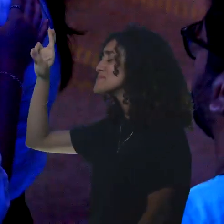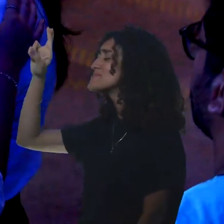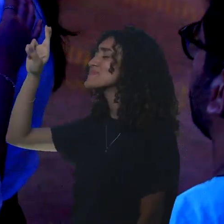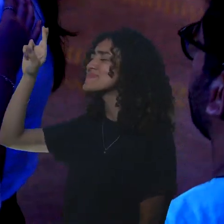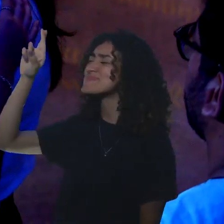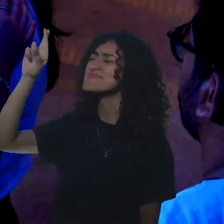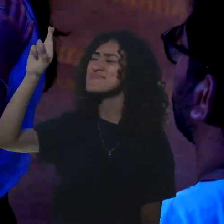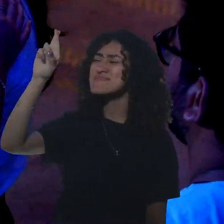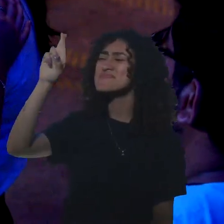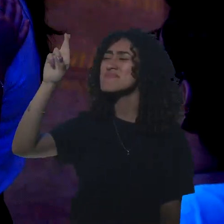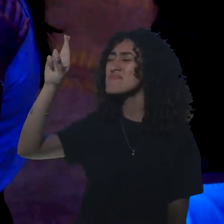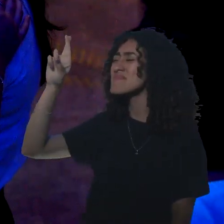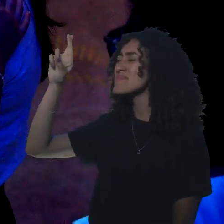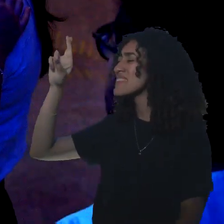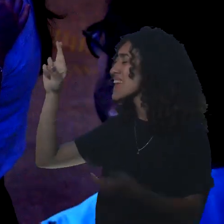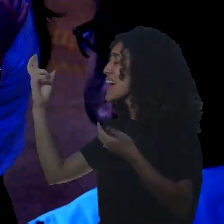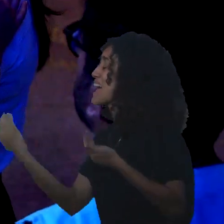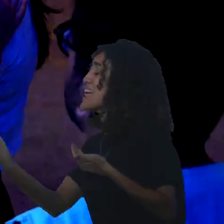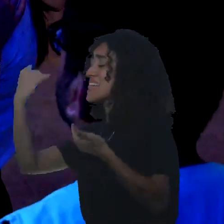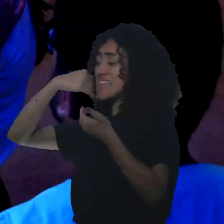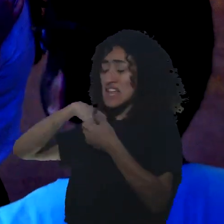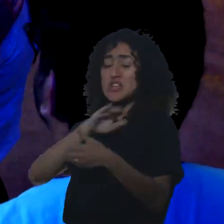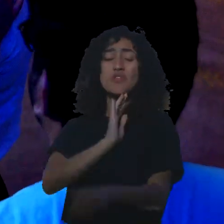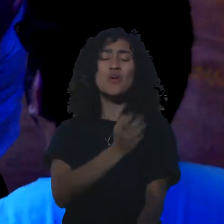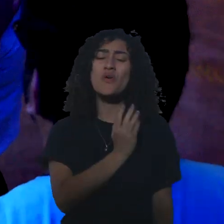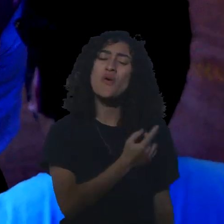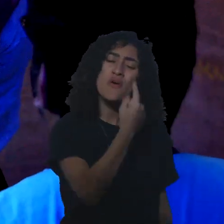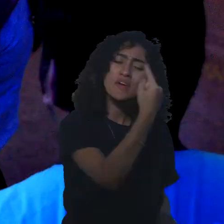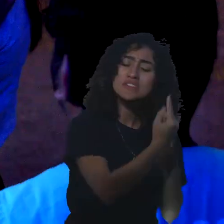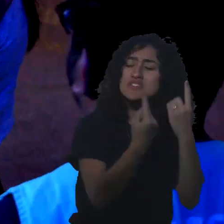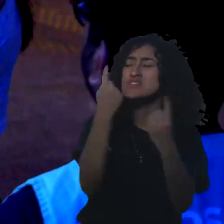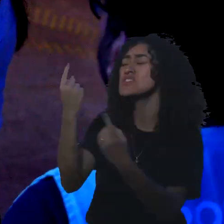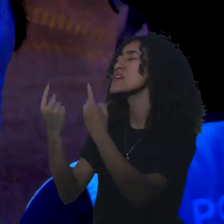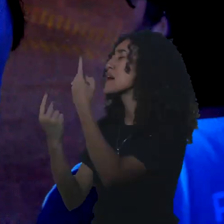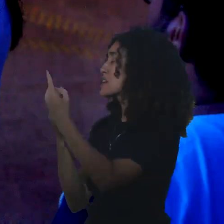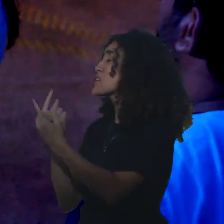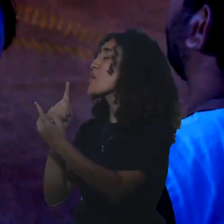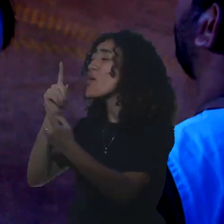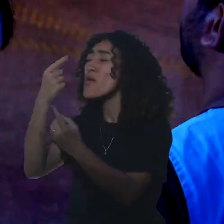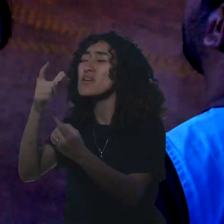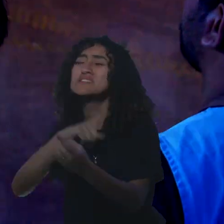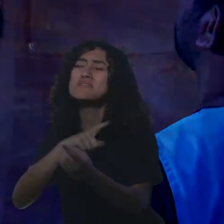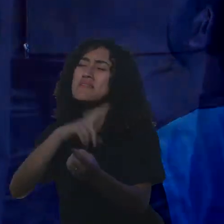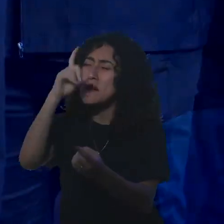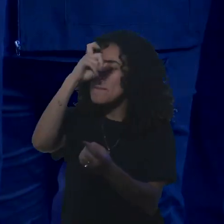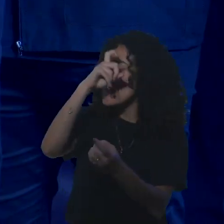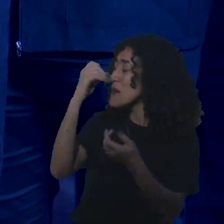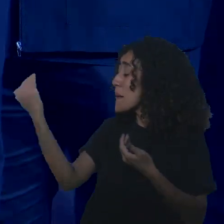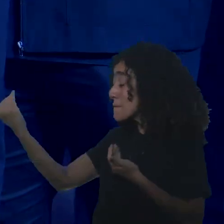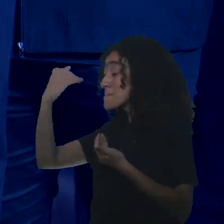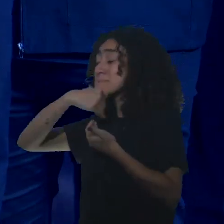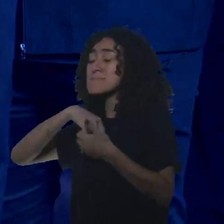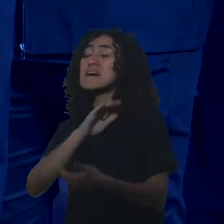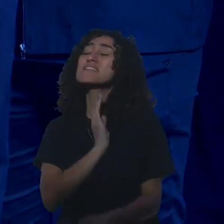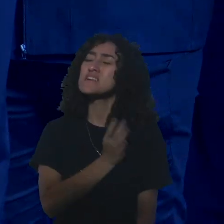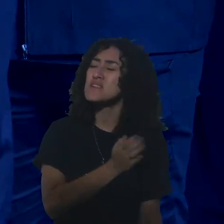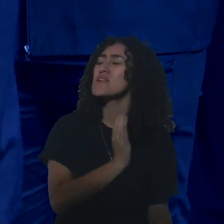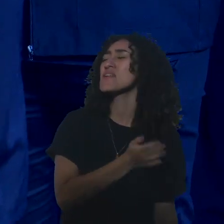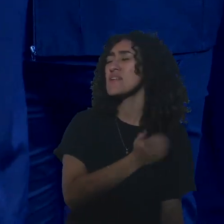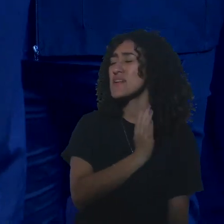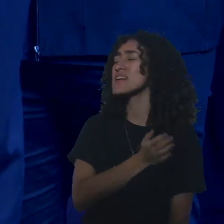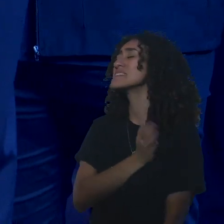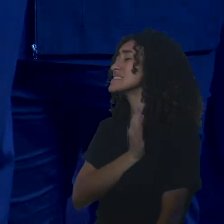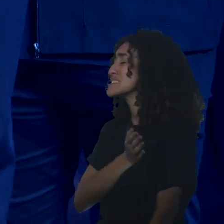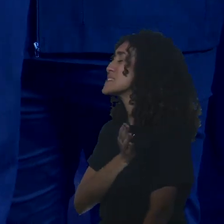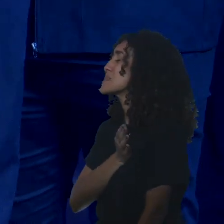esteja presente no coração dos meus irmãos, na caminhada difícil dos meus irmãos, Pai. Talvez uma caminhada em